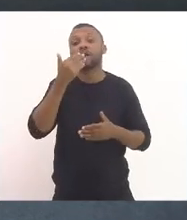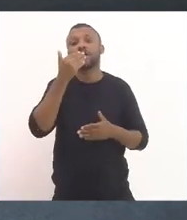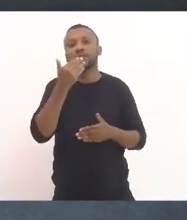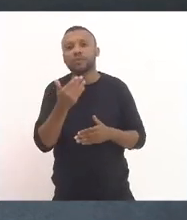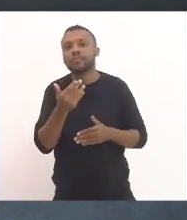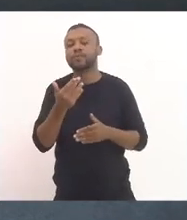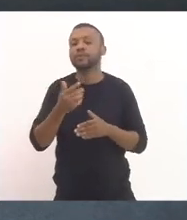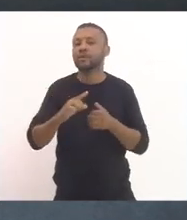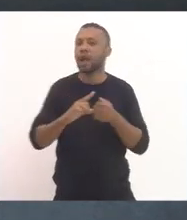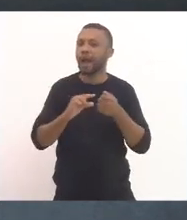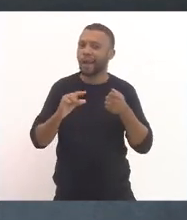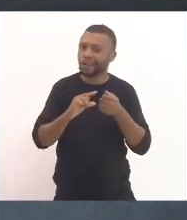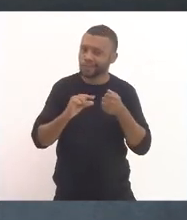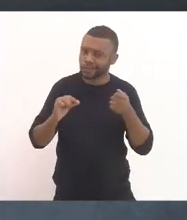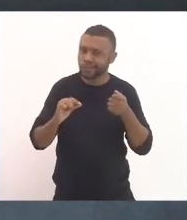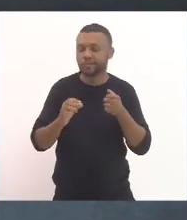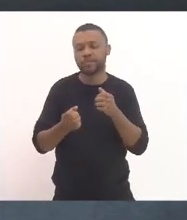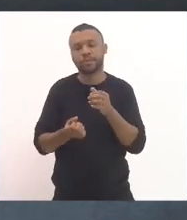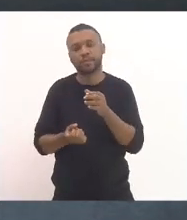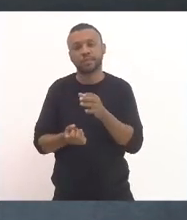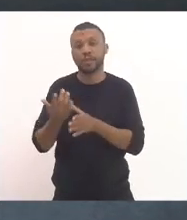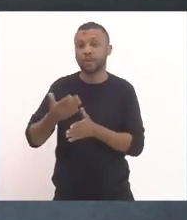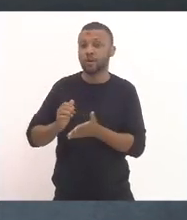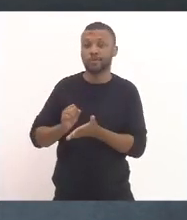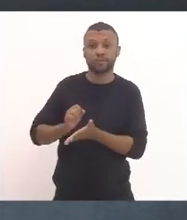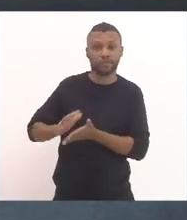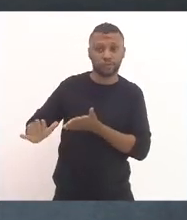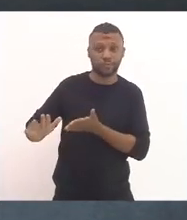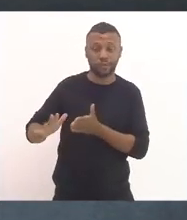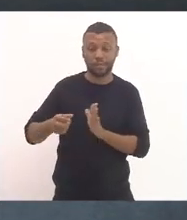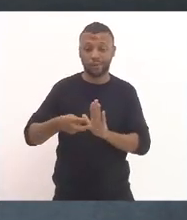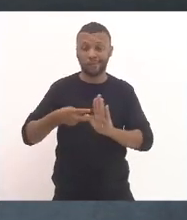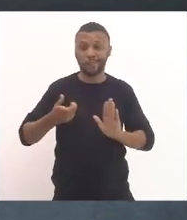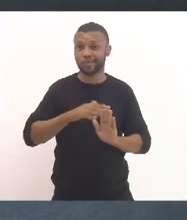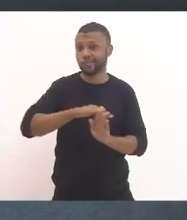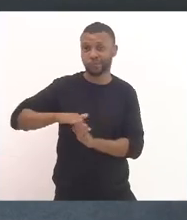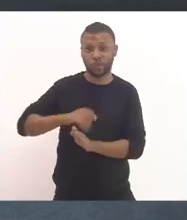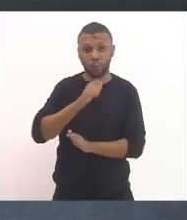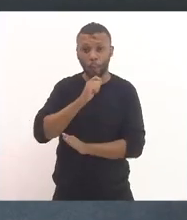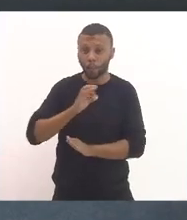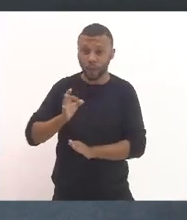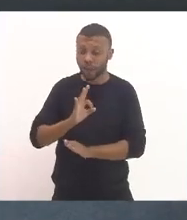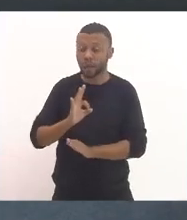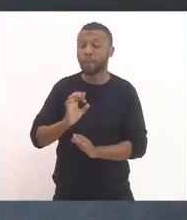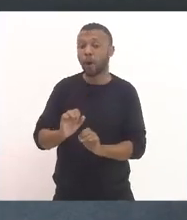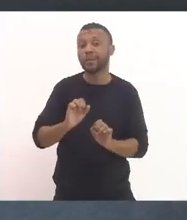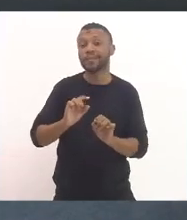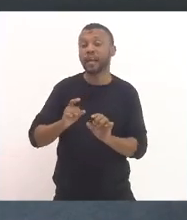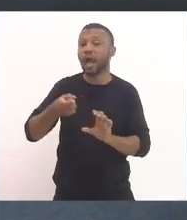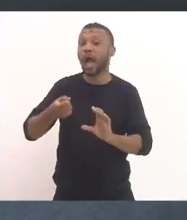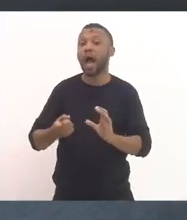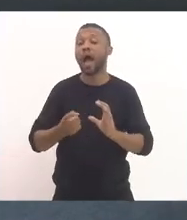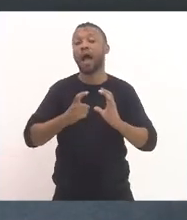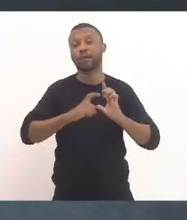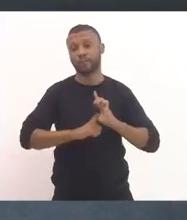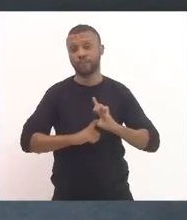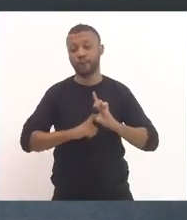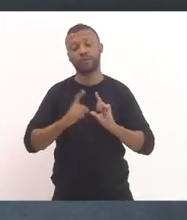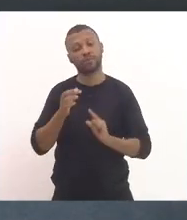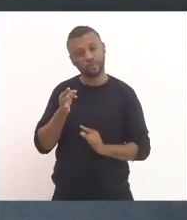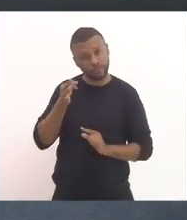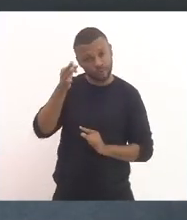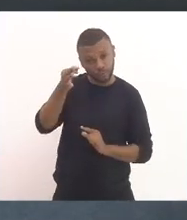de artigo crie uma despesa ele não seja afetado e que ele sim seja postergado para um futuro próximo